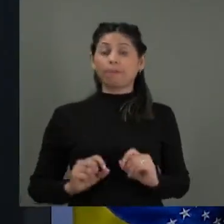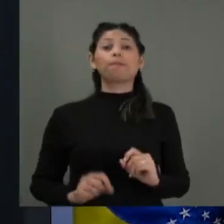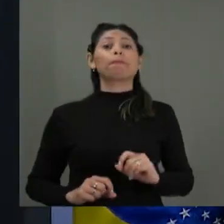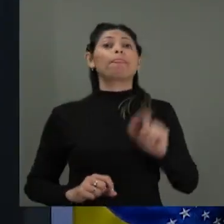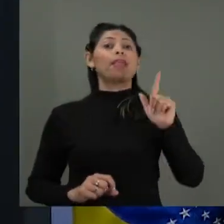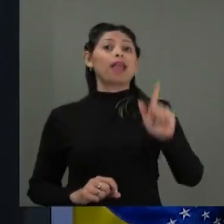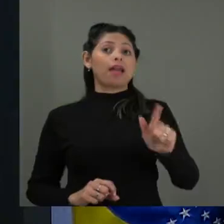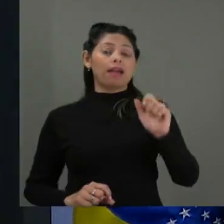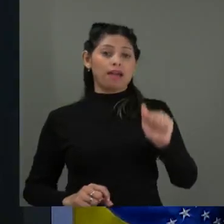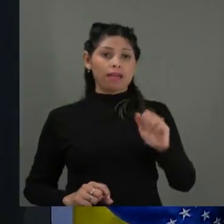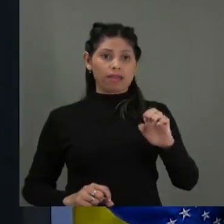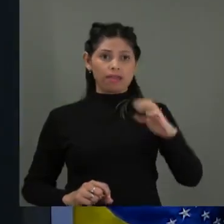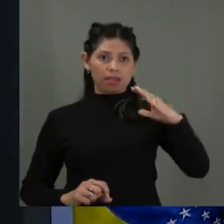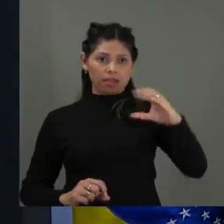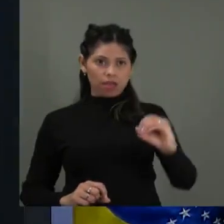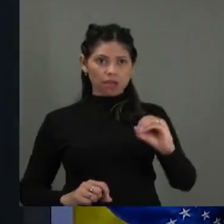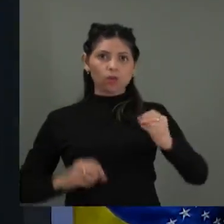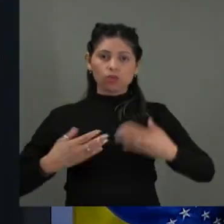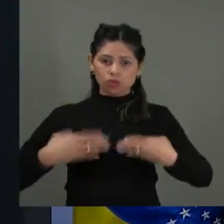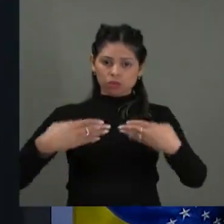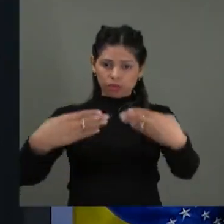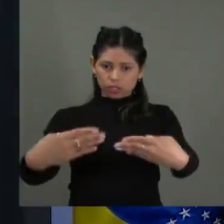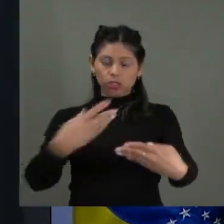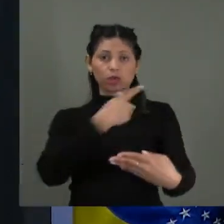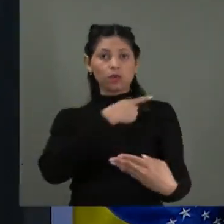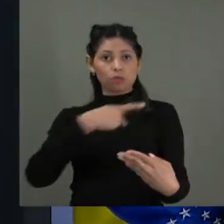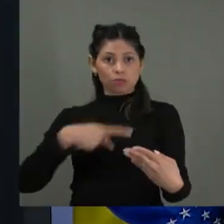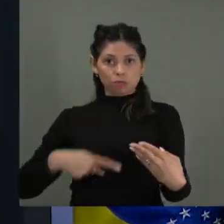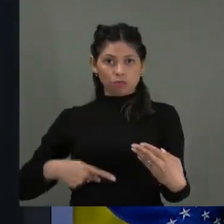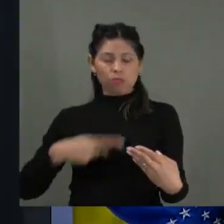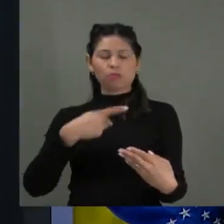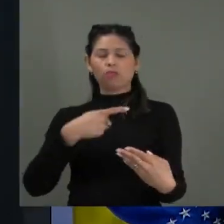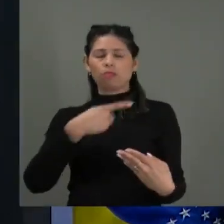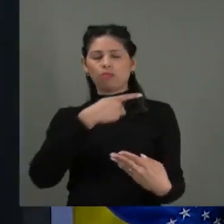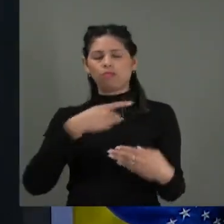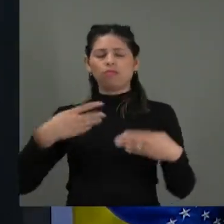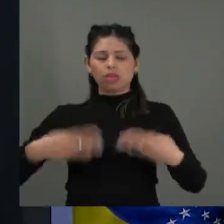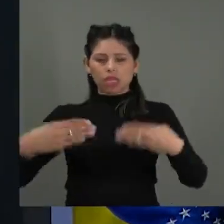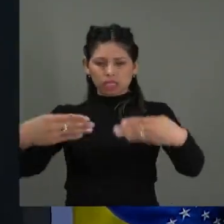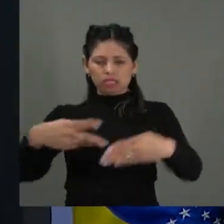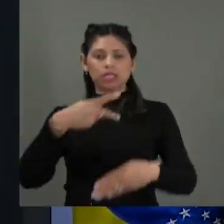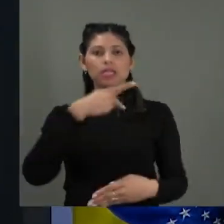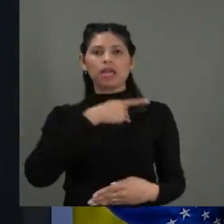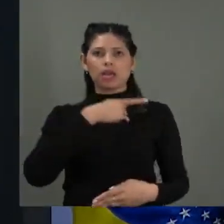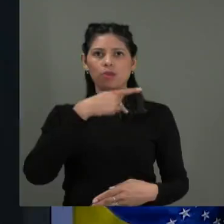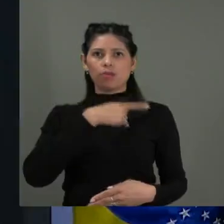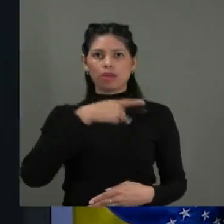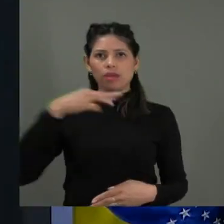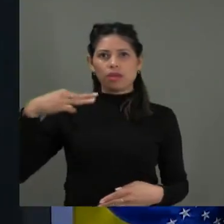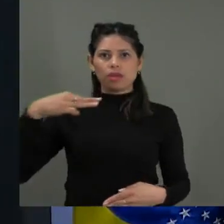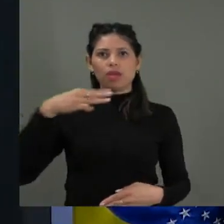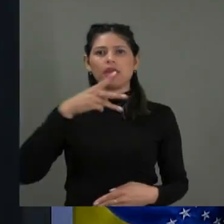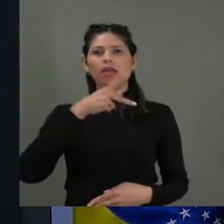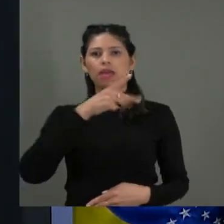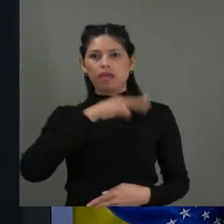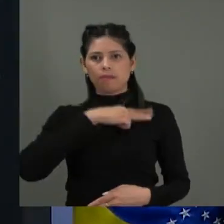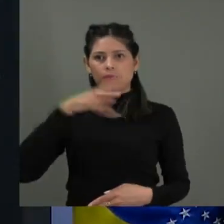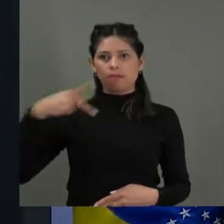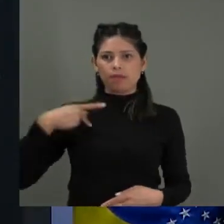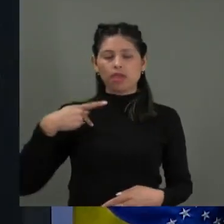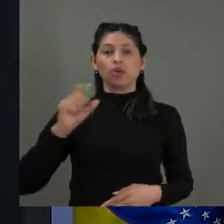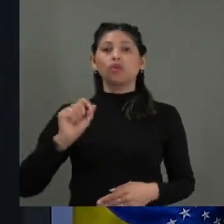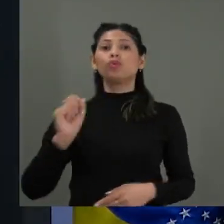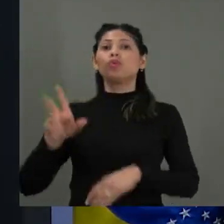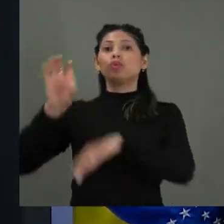do Ministério Público do Estado do Ceará, e o Laboratório de Estudos da Violência da Universidade Federal do